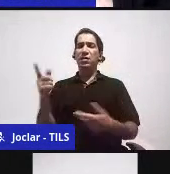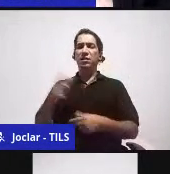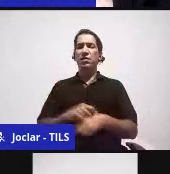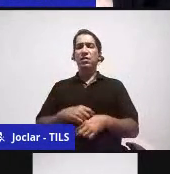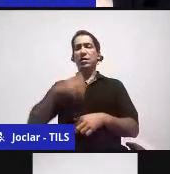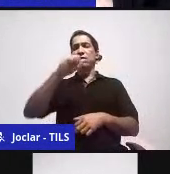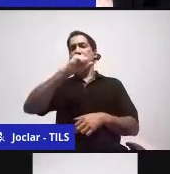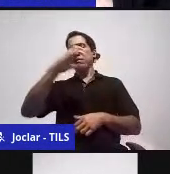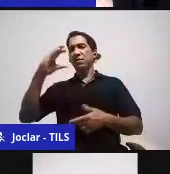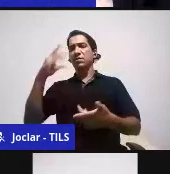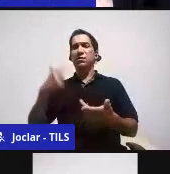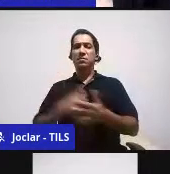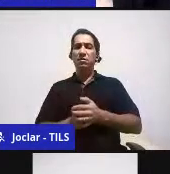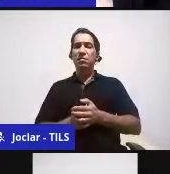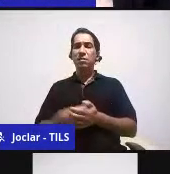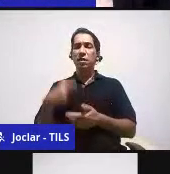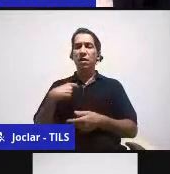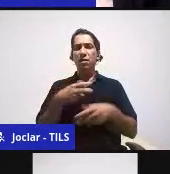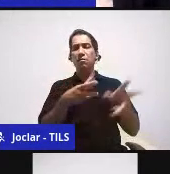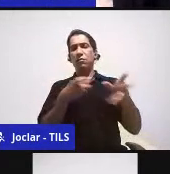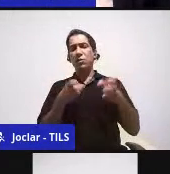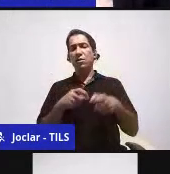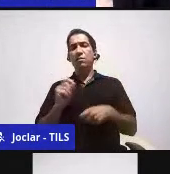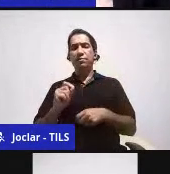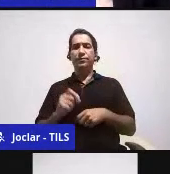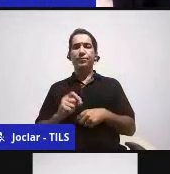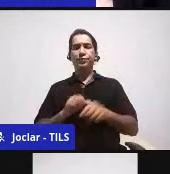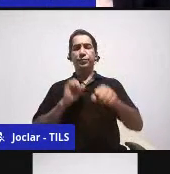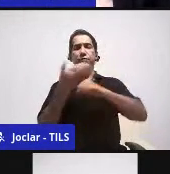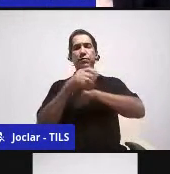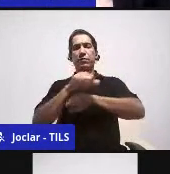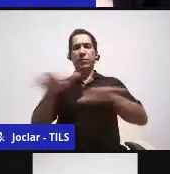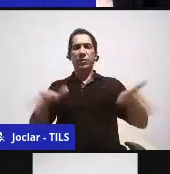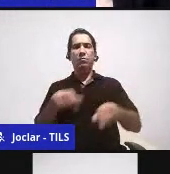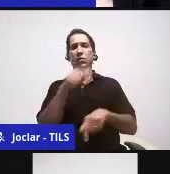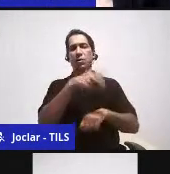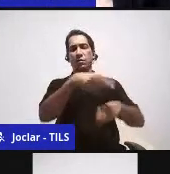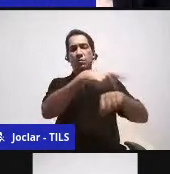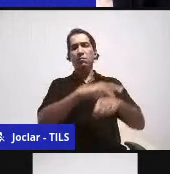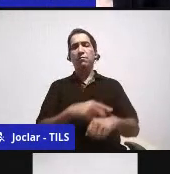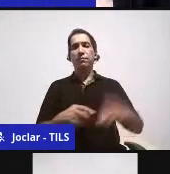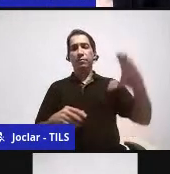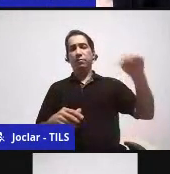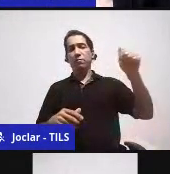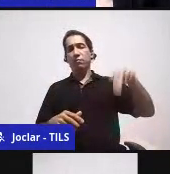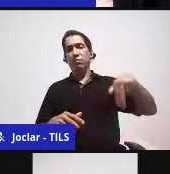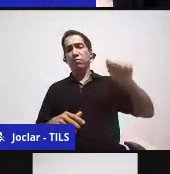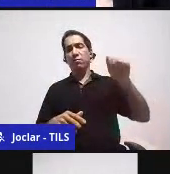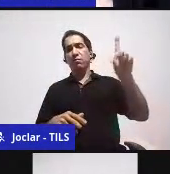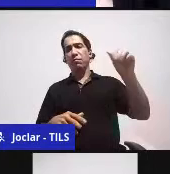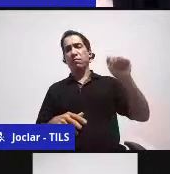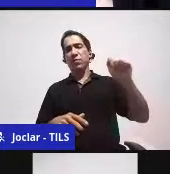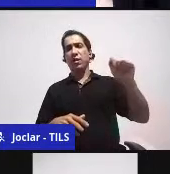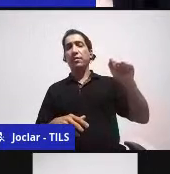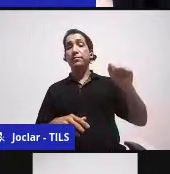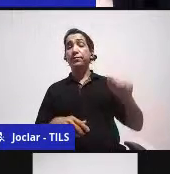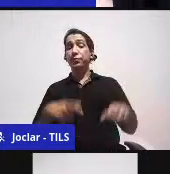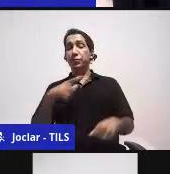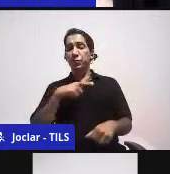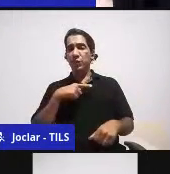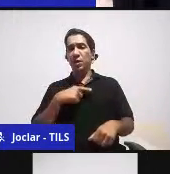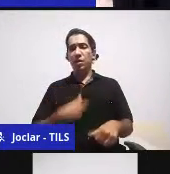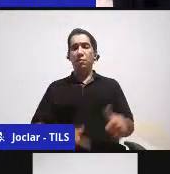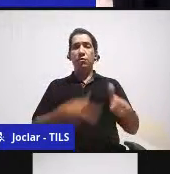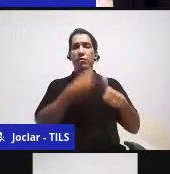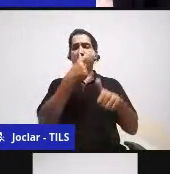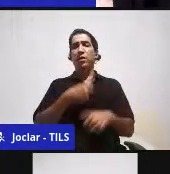uma coisa que eu vi é o que aconteceu aqui na pandemia no Canadá. A gente tem o primeiro-ministro, que é do governo liberal, que é um governo